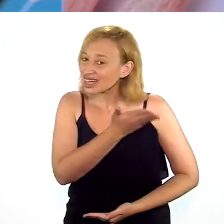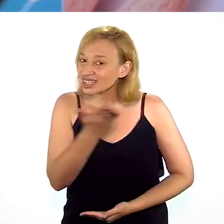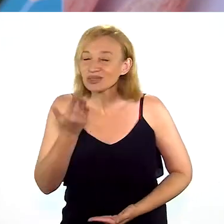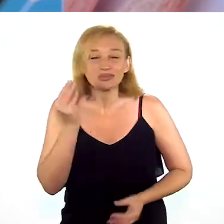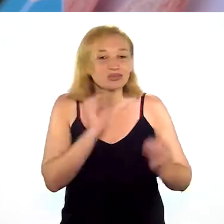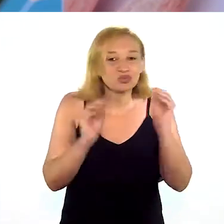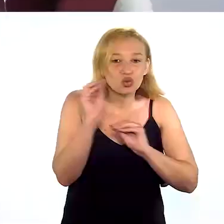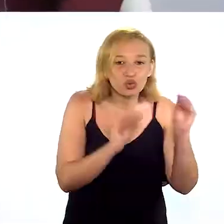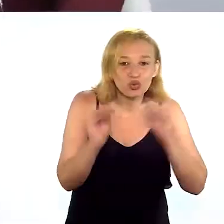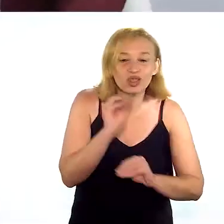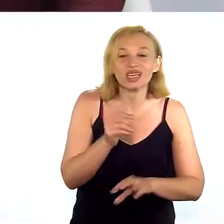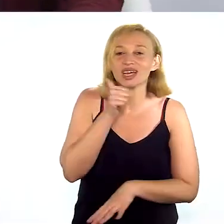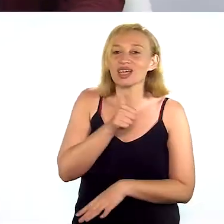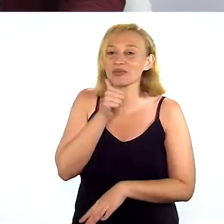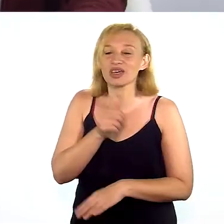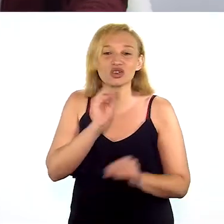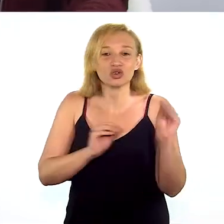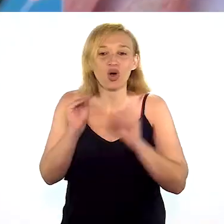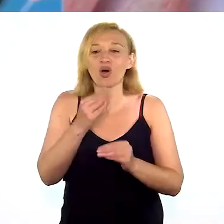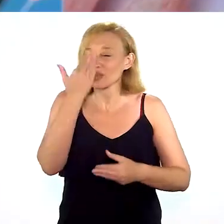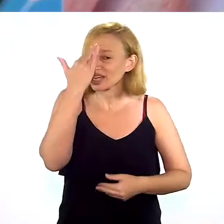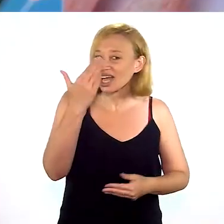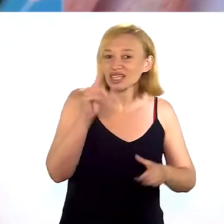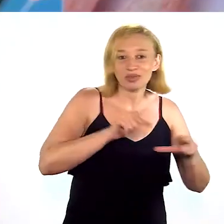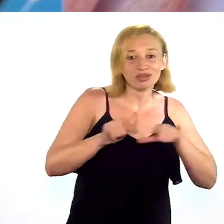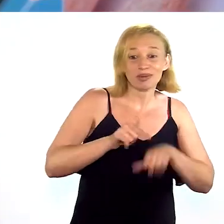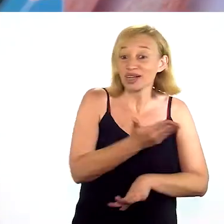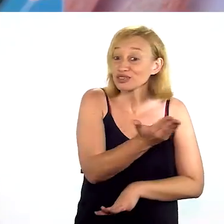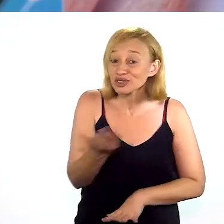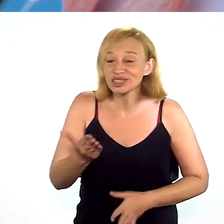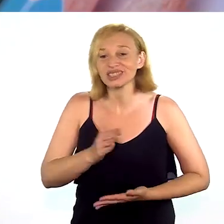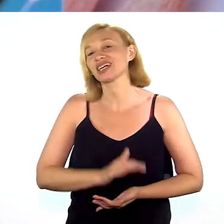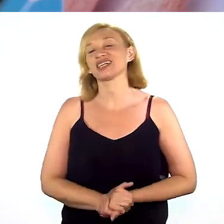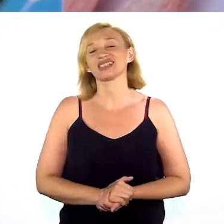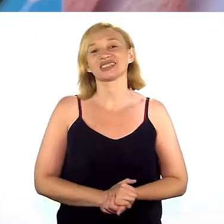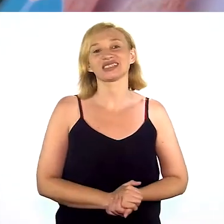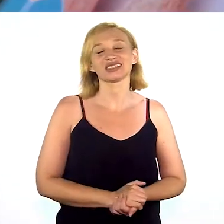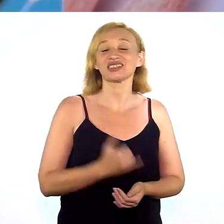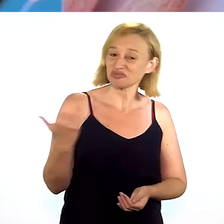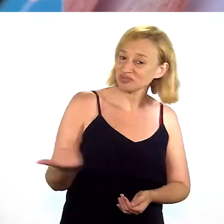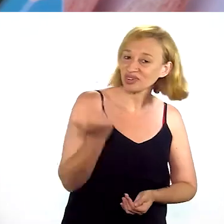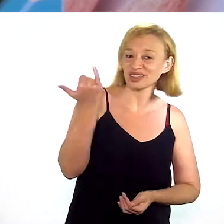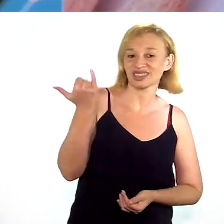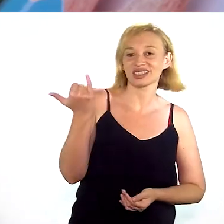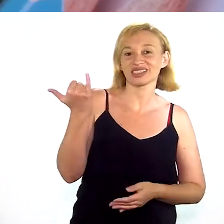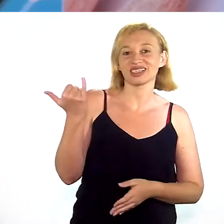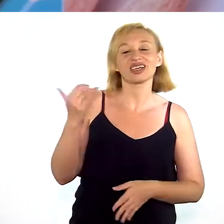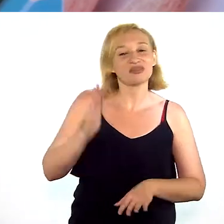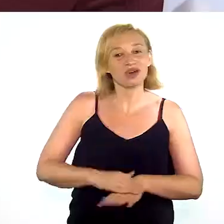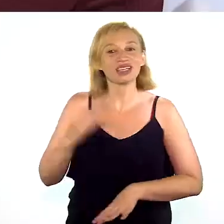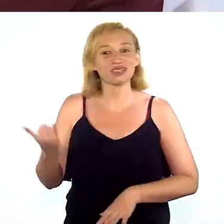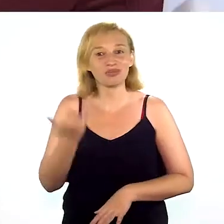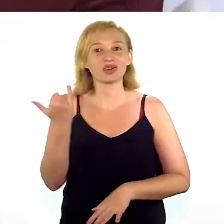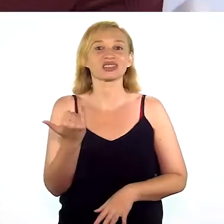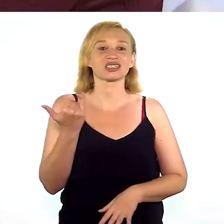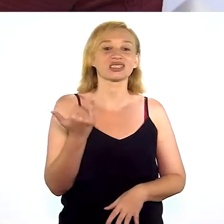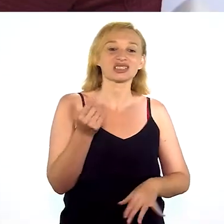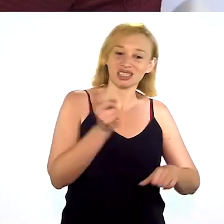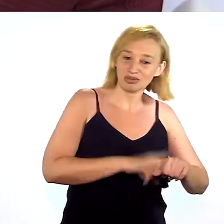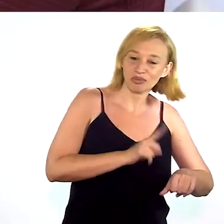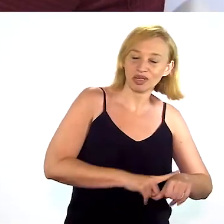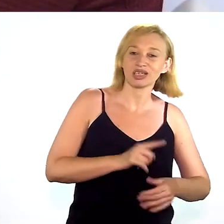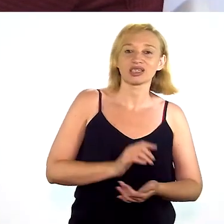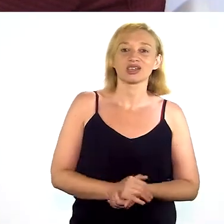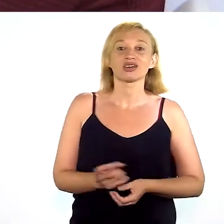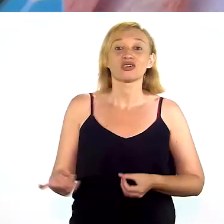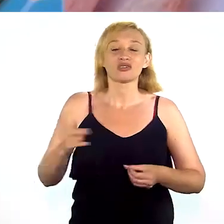em casa. Obrigada, meninas. Beijo. Muito obrigada pelo trabalho de vocês. Beijo. Super importante e